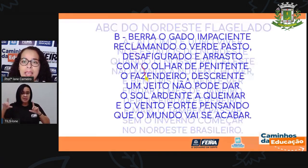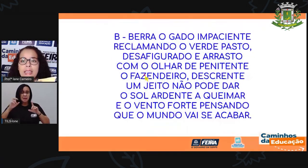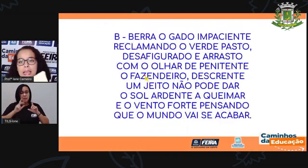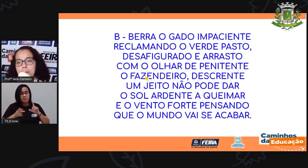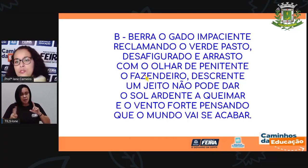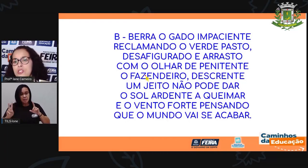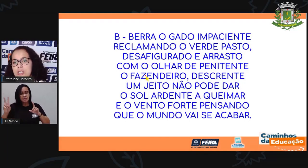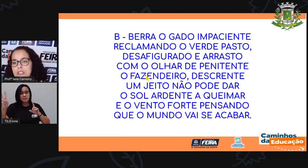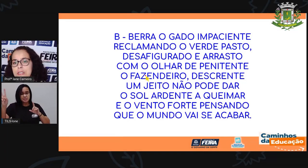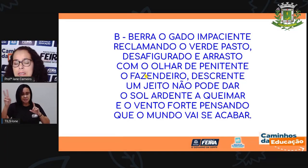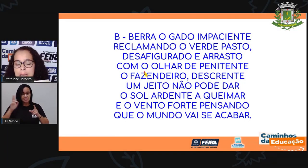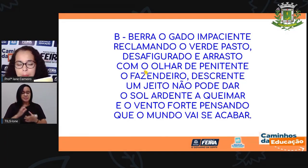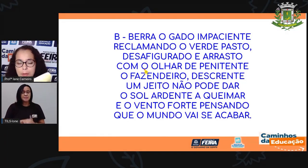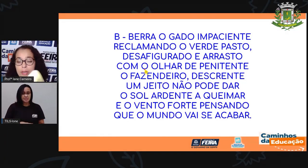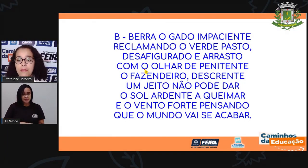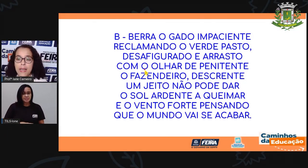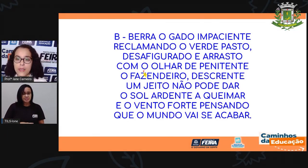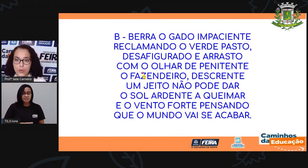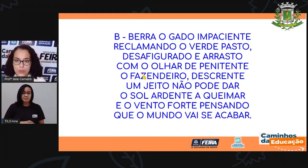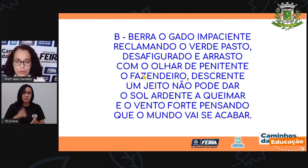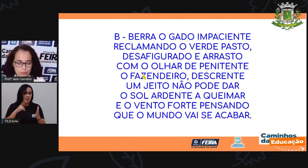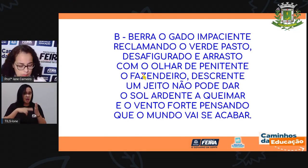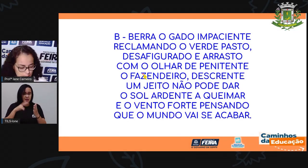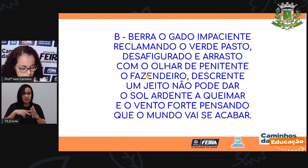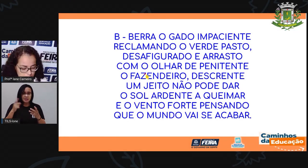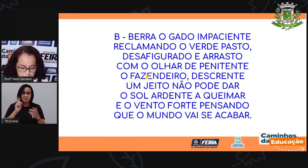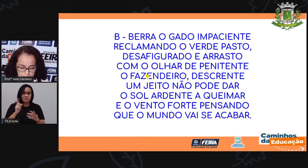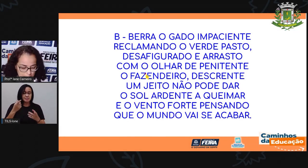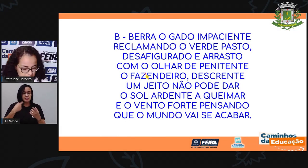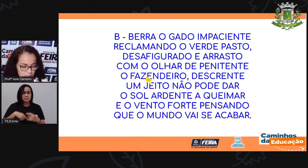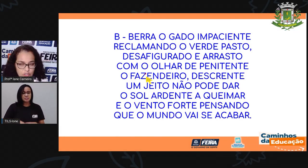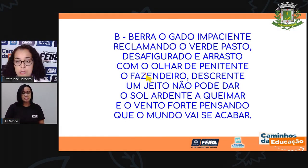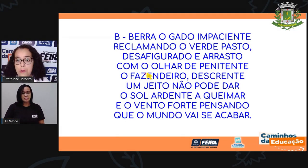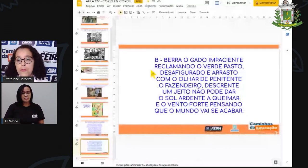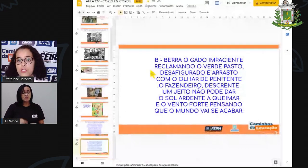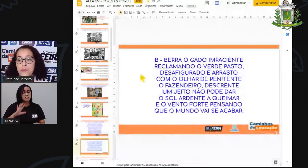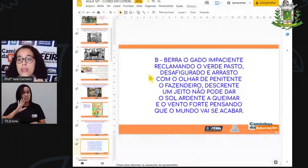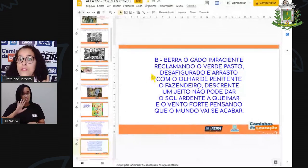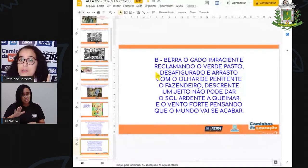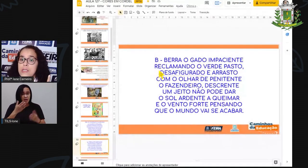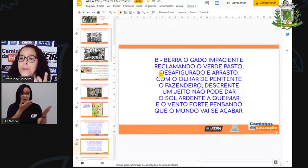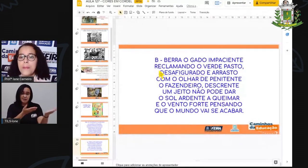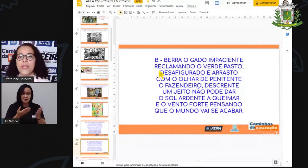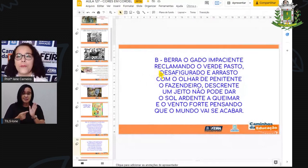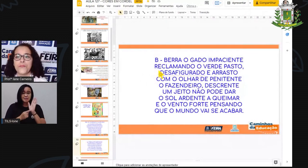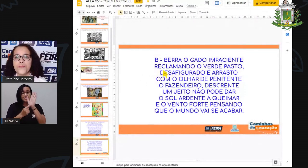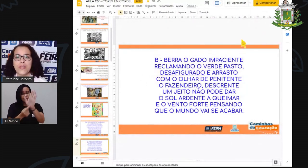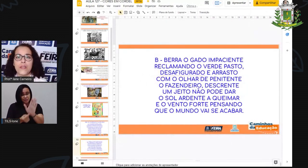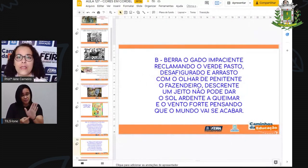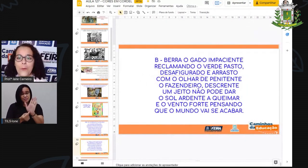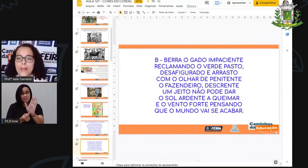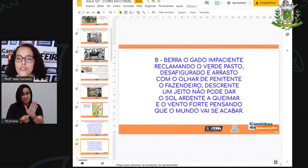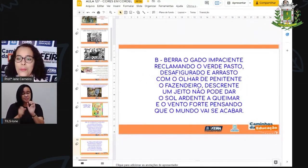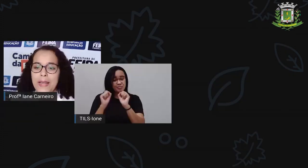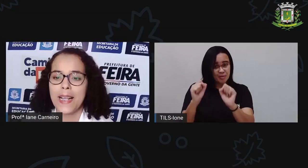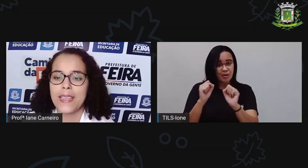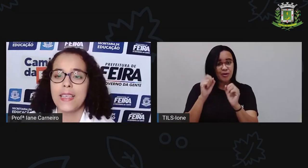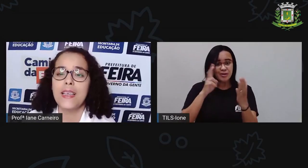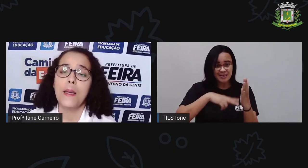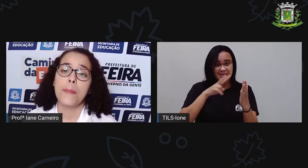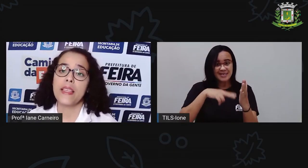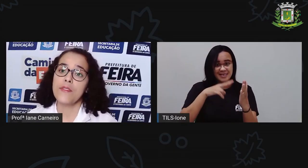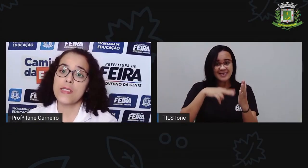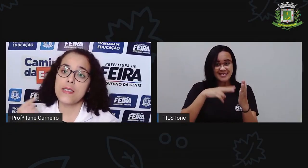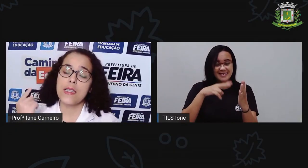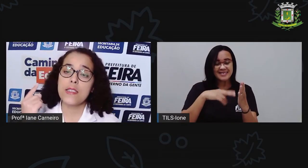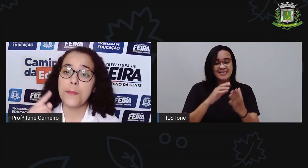com B e aí por diante. Tá certo? A Pró não vai ler todo com vocês, mas eu deixo esse convite para que vocês, primeiro, opa, deixa eu parar aqui,